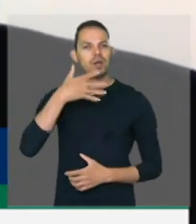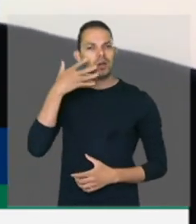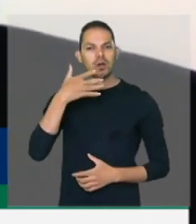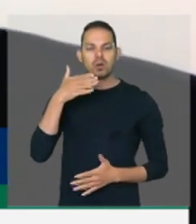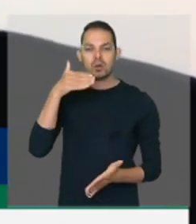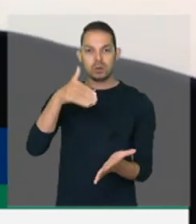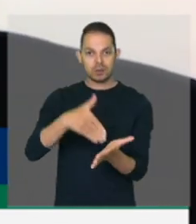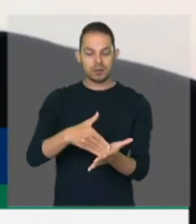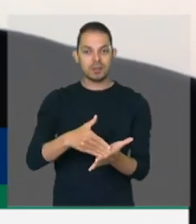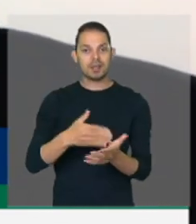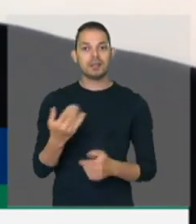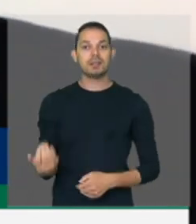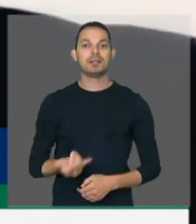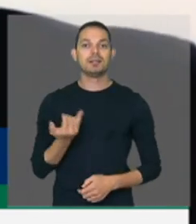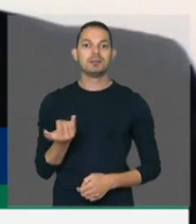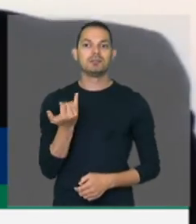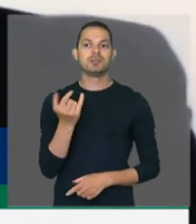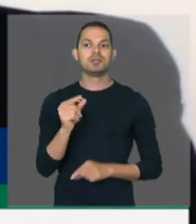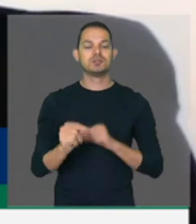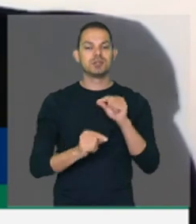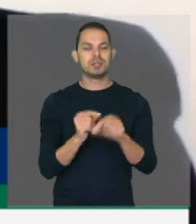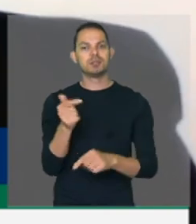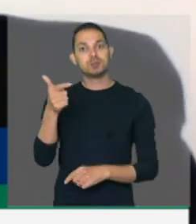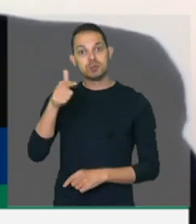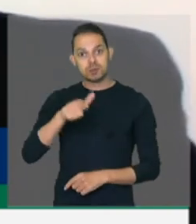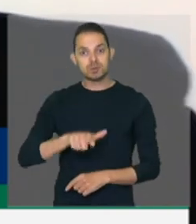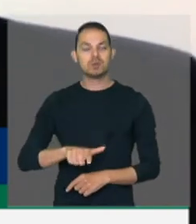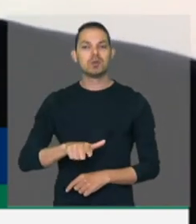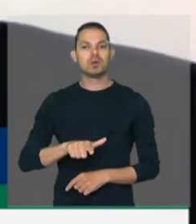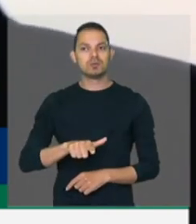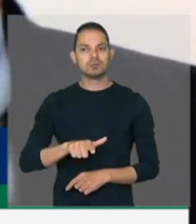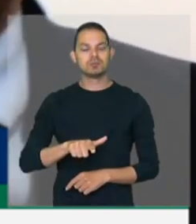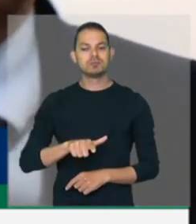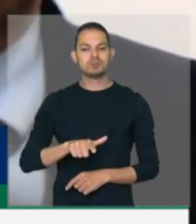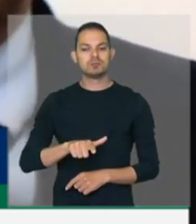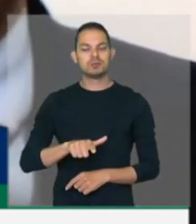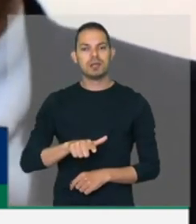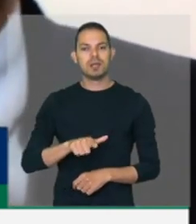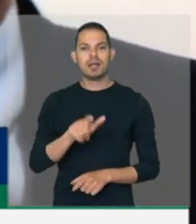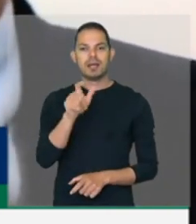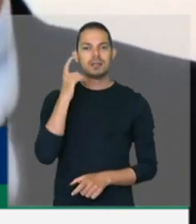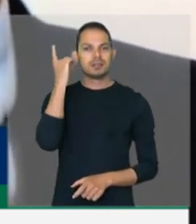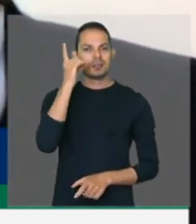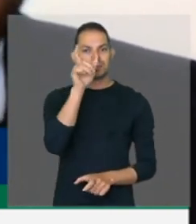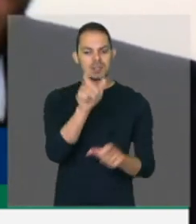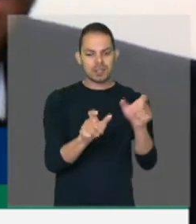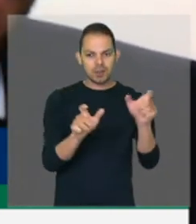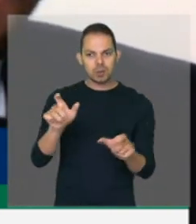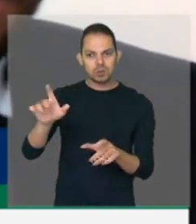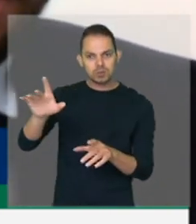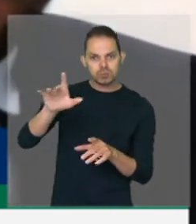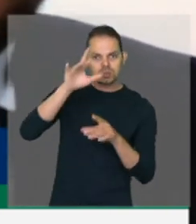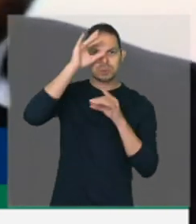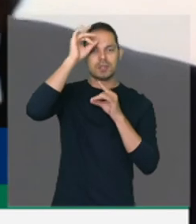presidente, é importante que, mais uma vez, reiterando as palavras de alguns dos nobres parlamentares que